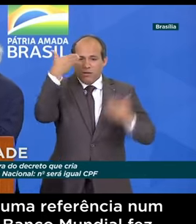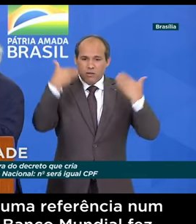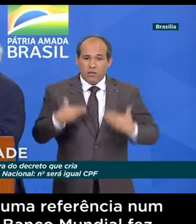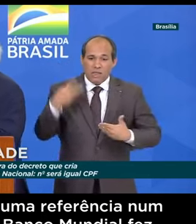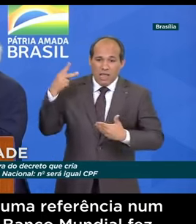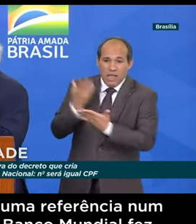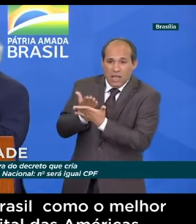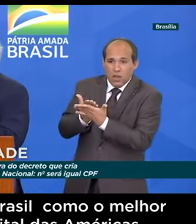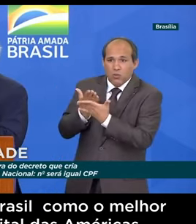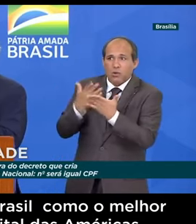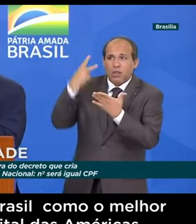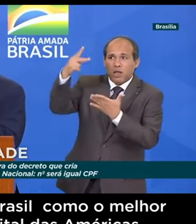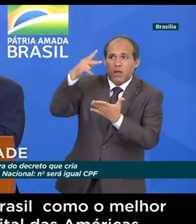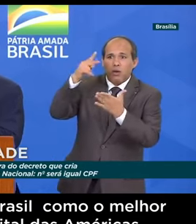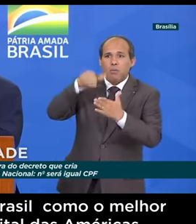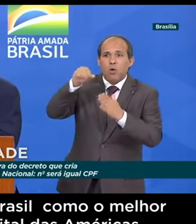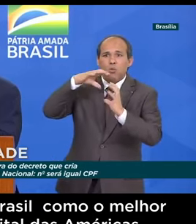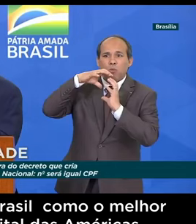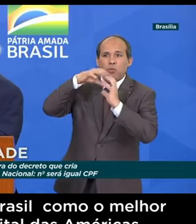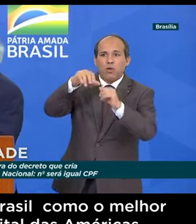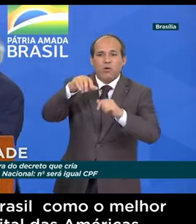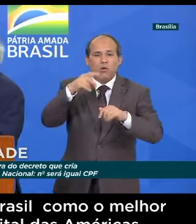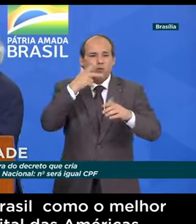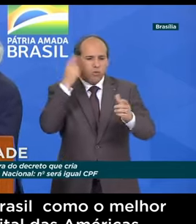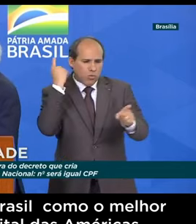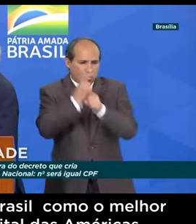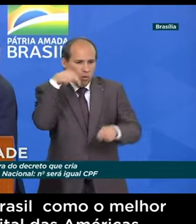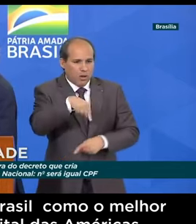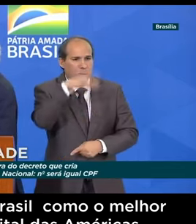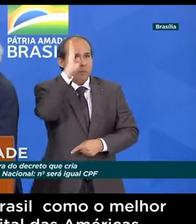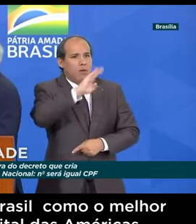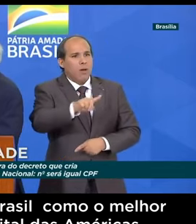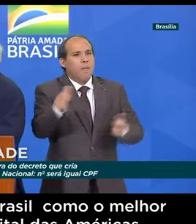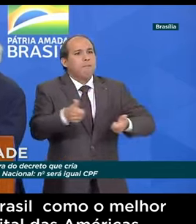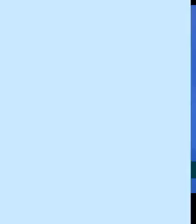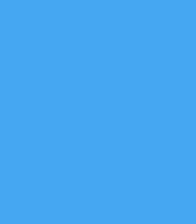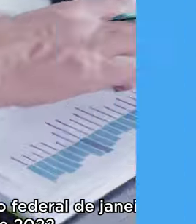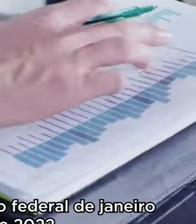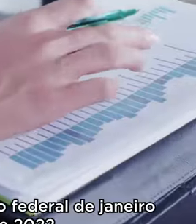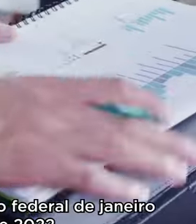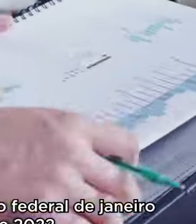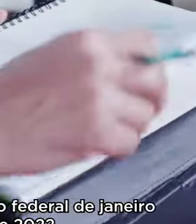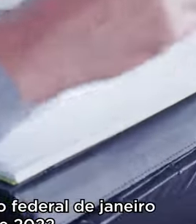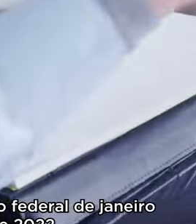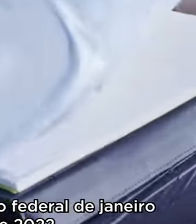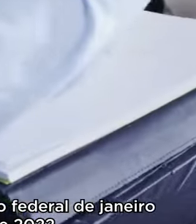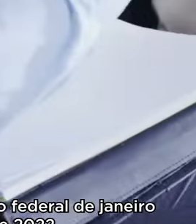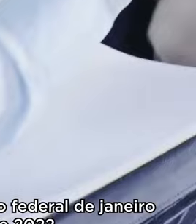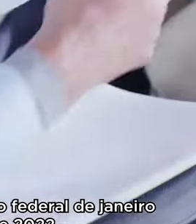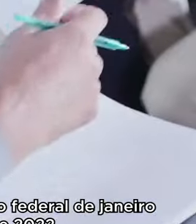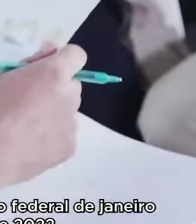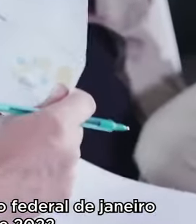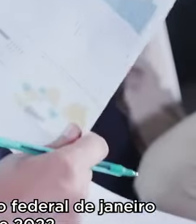num estudo que o Banco Mundial fez, que elegeu o Brasil como o melhor governo digital das Américas. A arrecadação federal